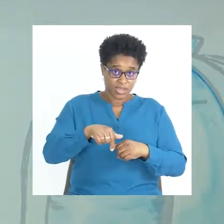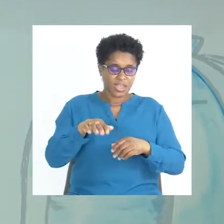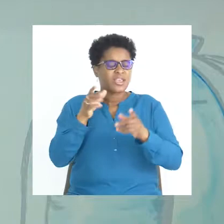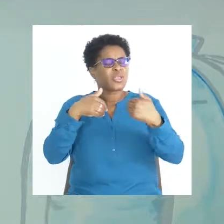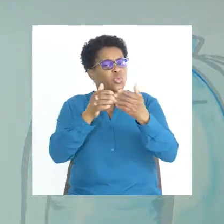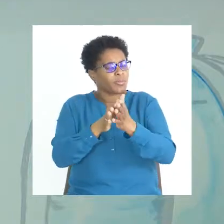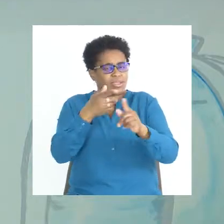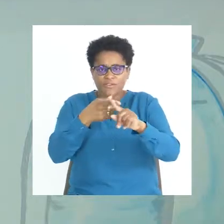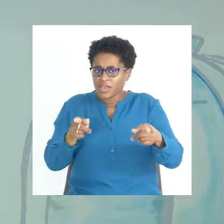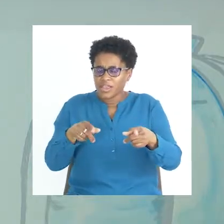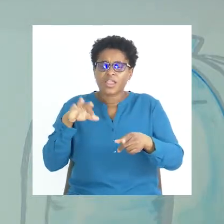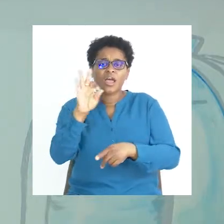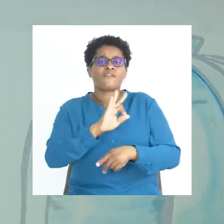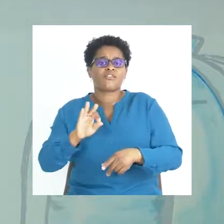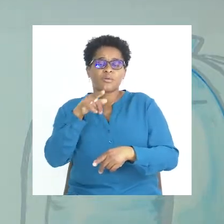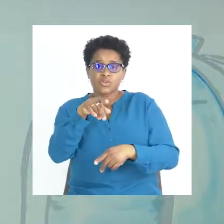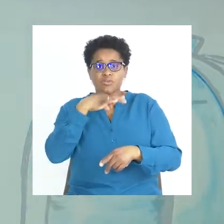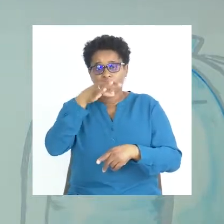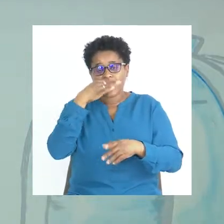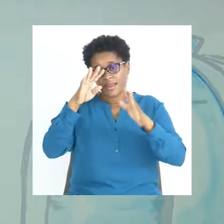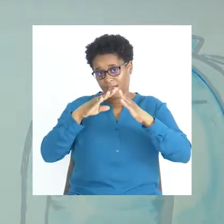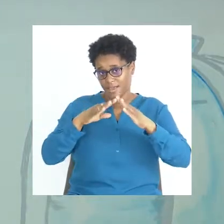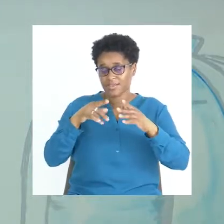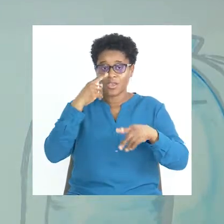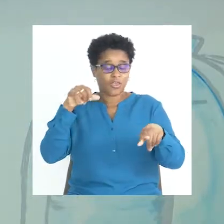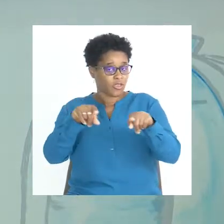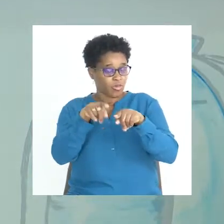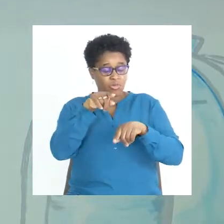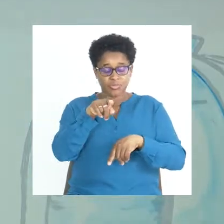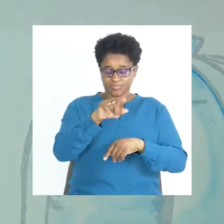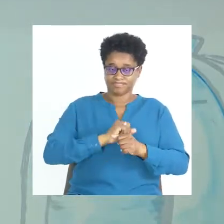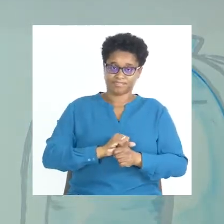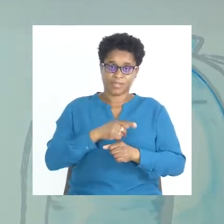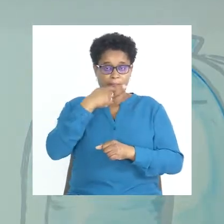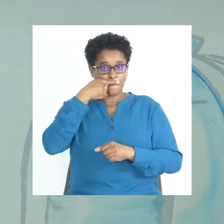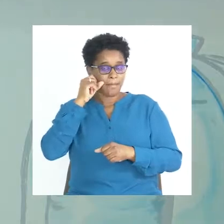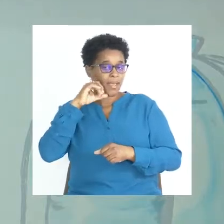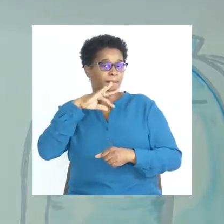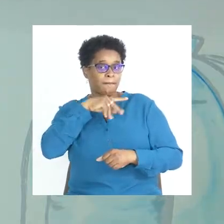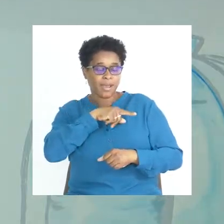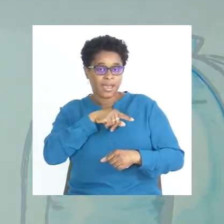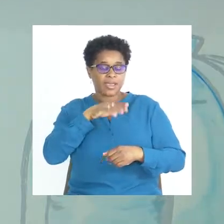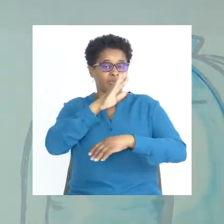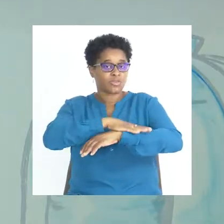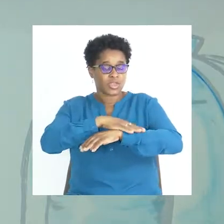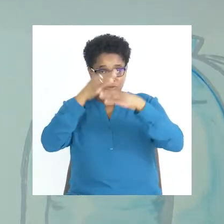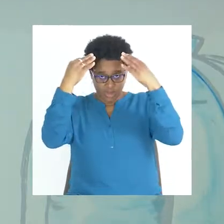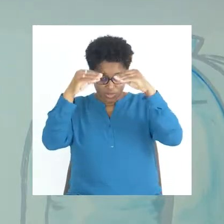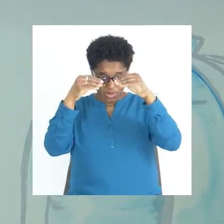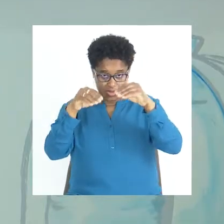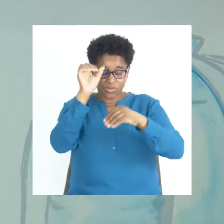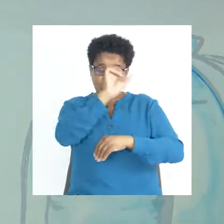da forma que tu falas lá em casa. Com os teus irmãos, com o teu pai, tua mãe, os teus encarregados de